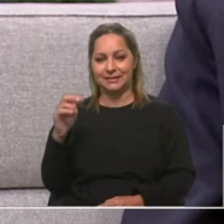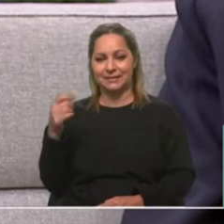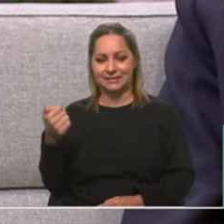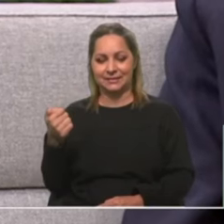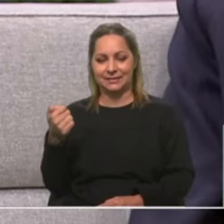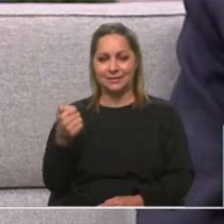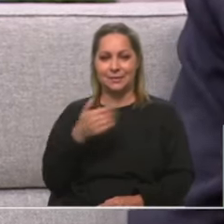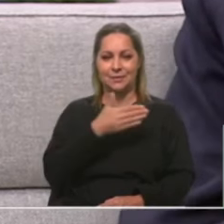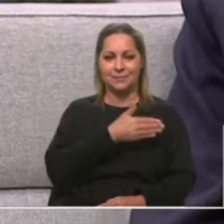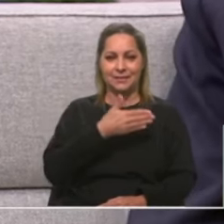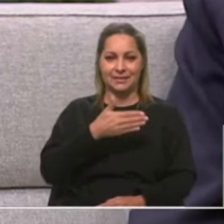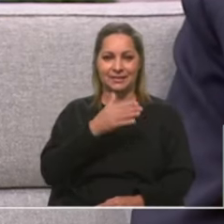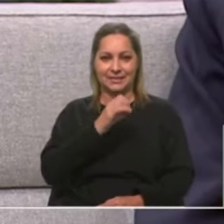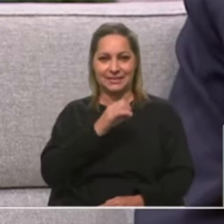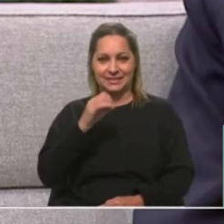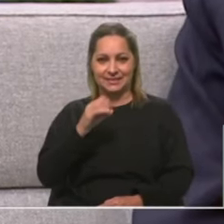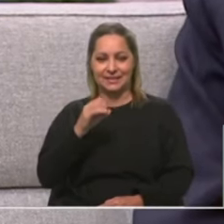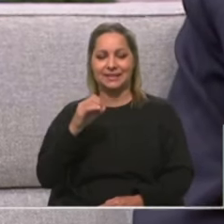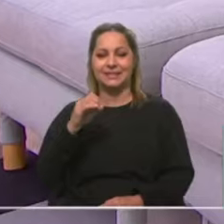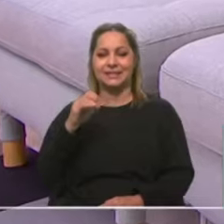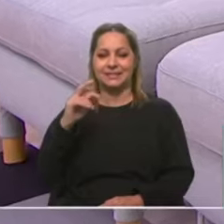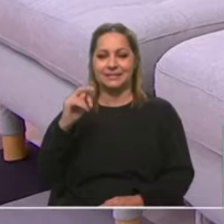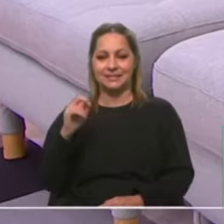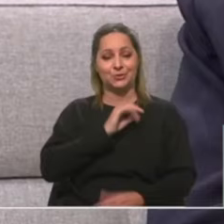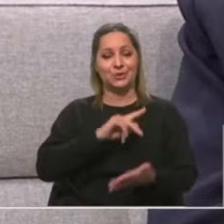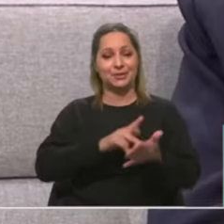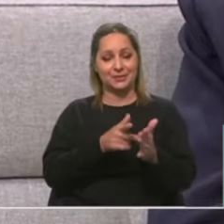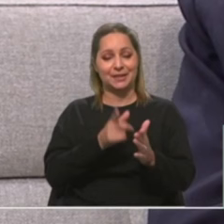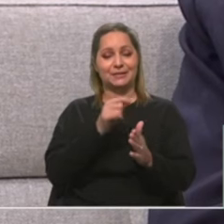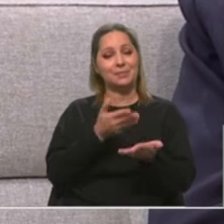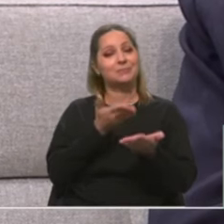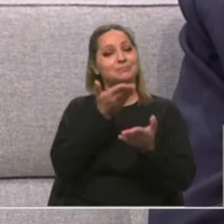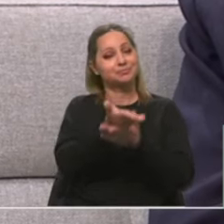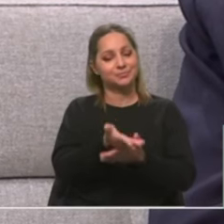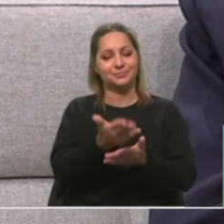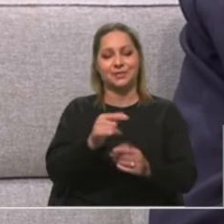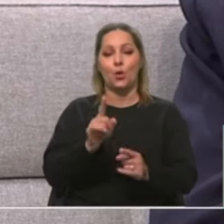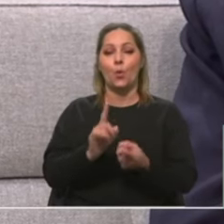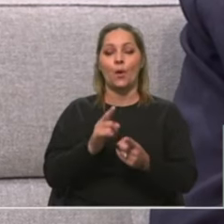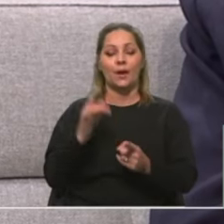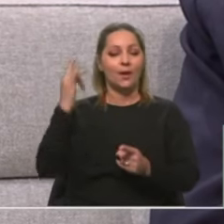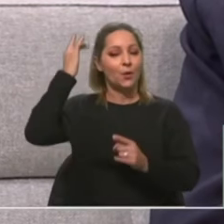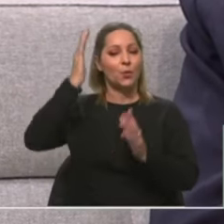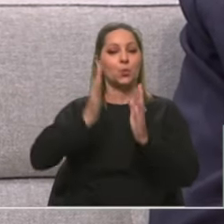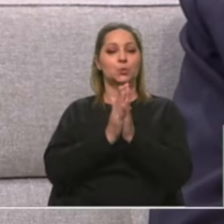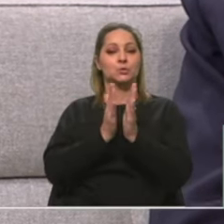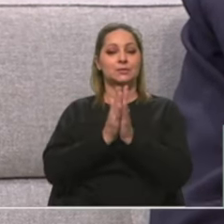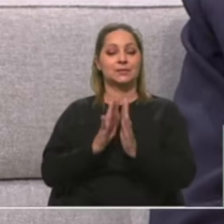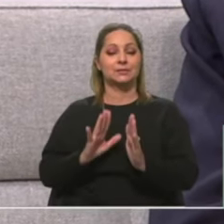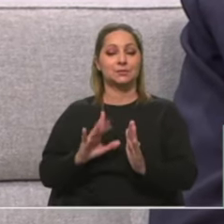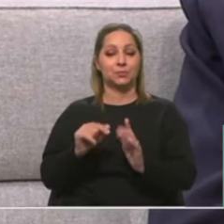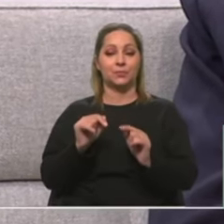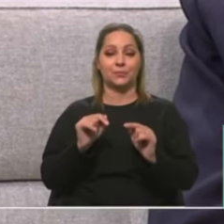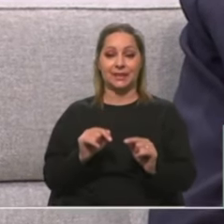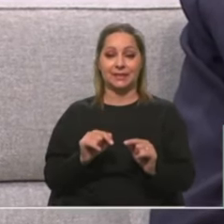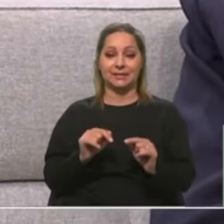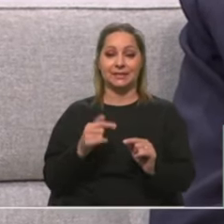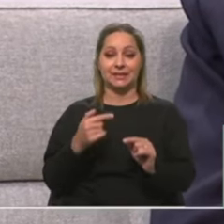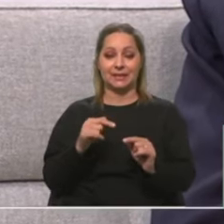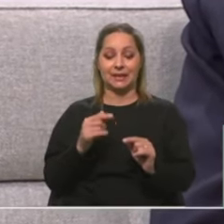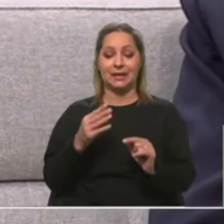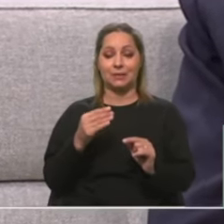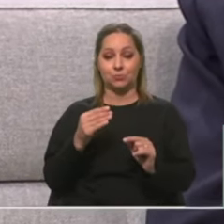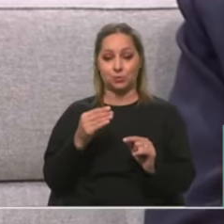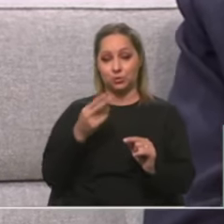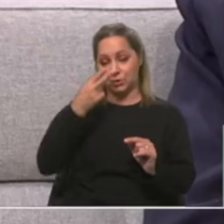1100-035. Certo. 365. 365. Qual o santo padroeiro de Lisboa? Ah, esta aqui há muita